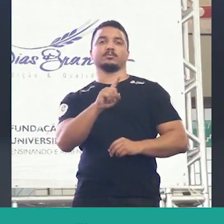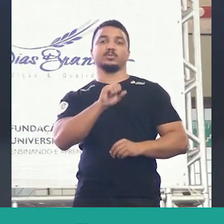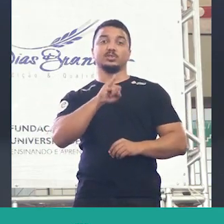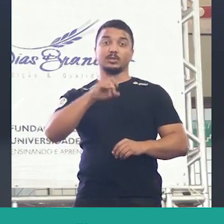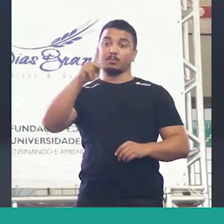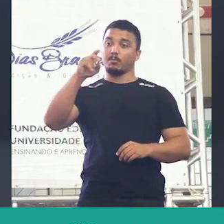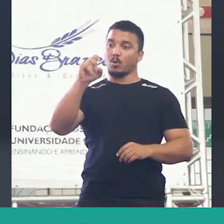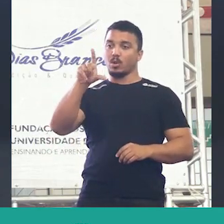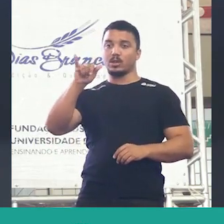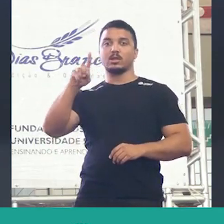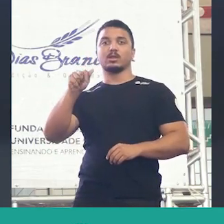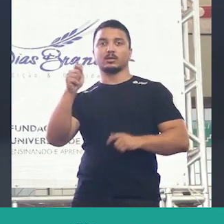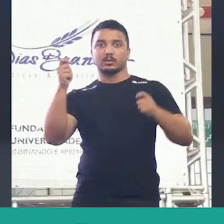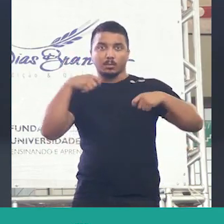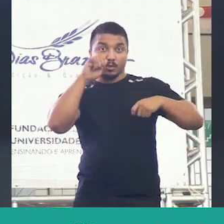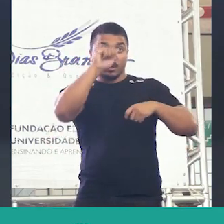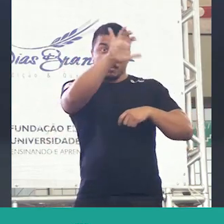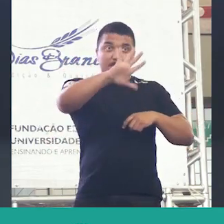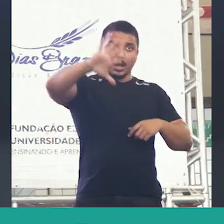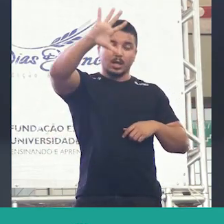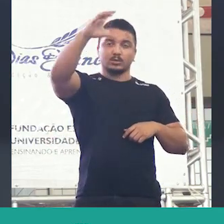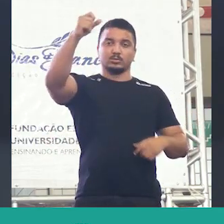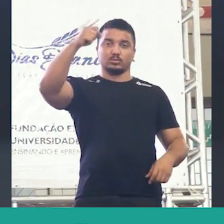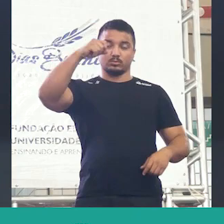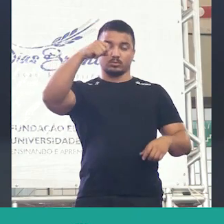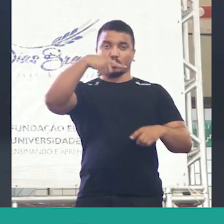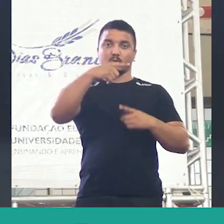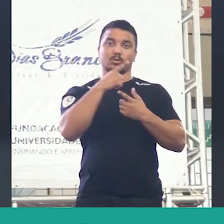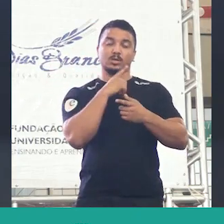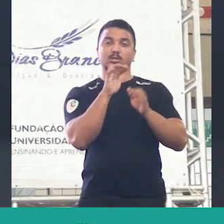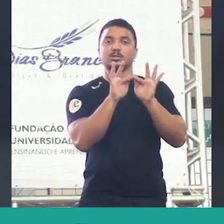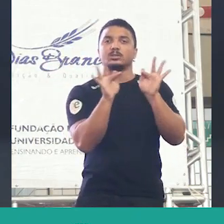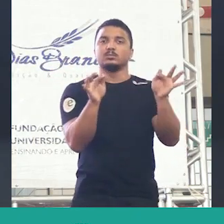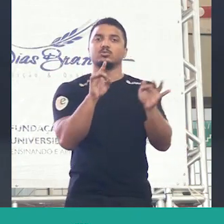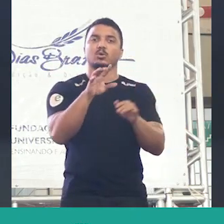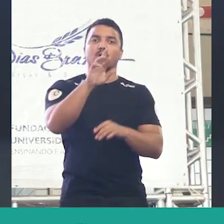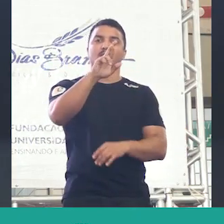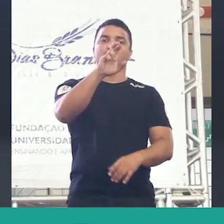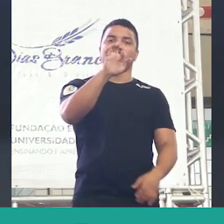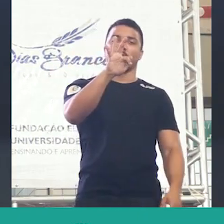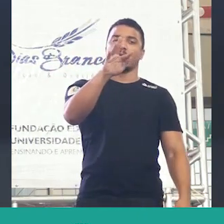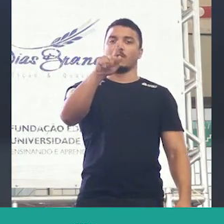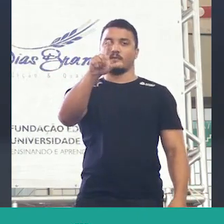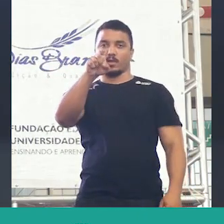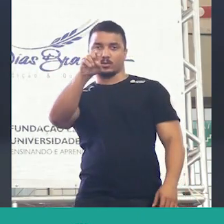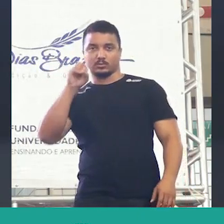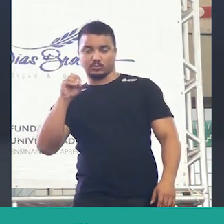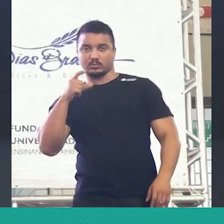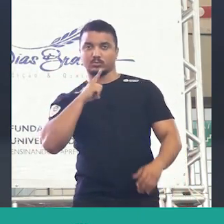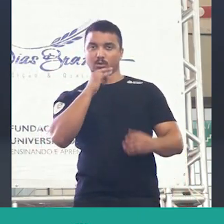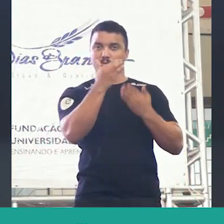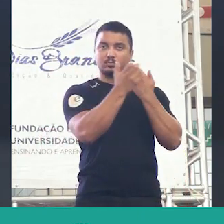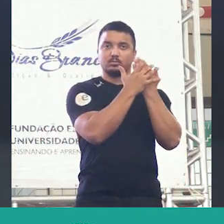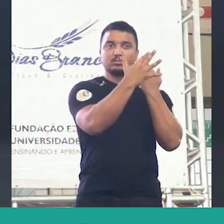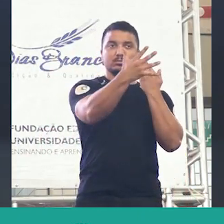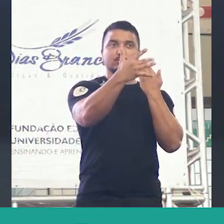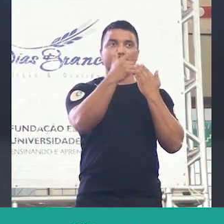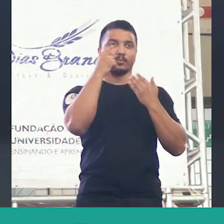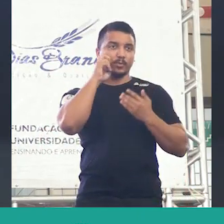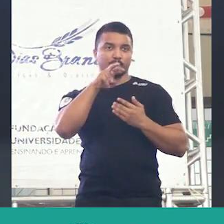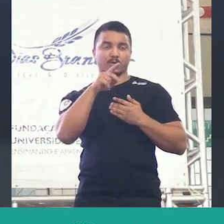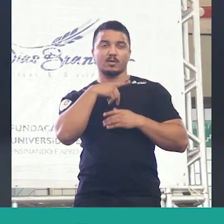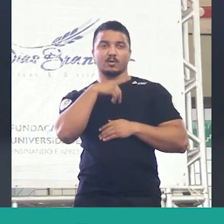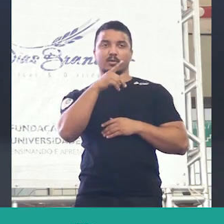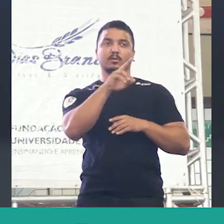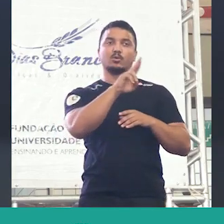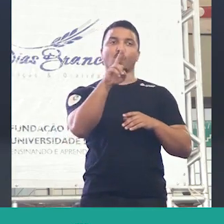se fosse polida, você viria a imagem do sol. Você vê apenas um reflexo. Eu estou vendo ali, estou olhando, Prefeitura de